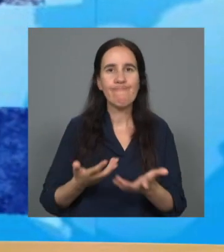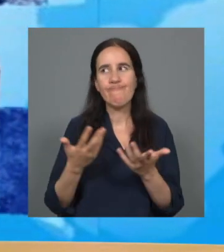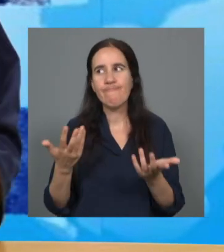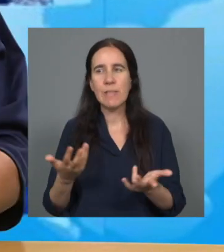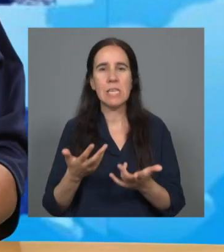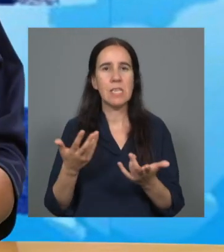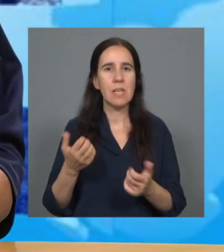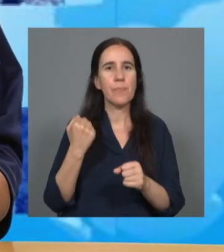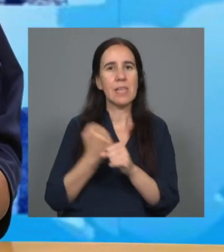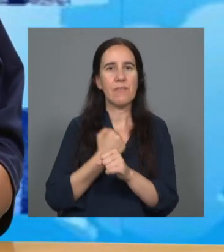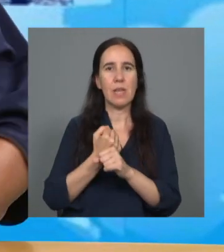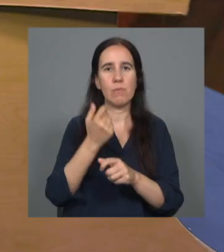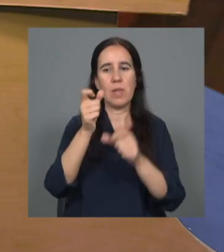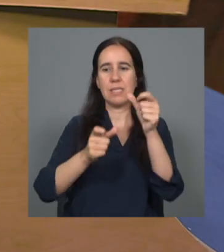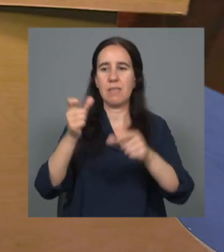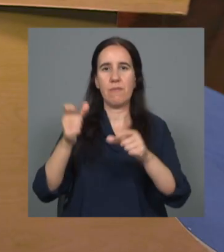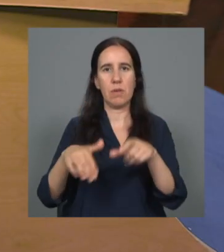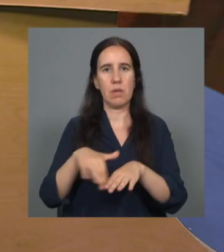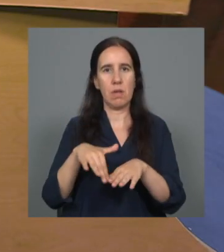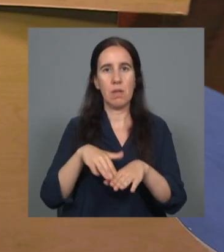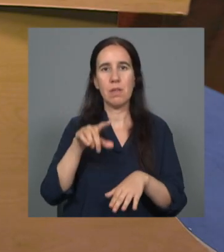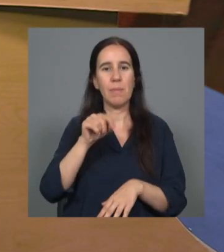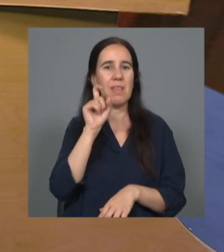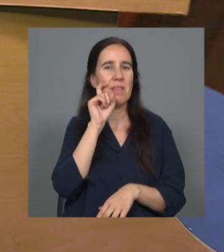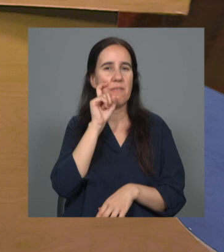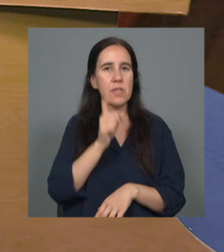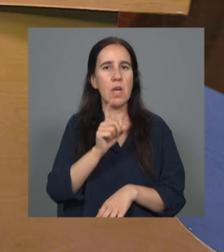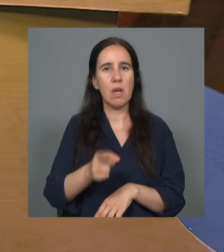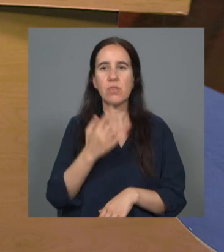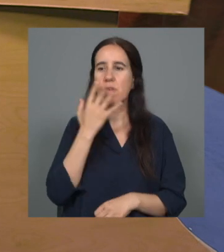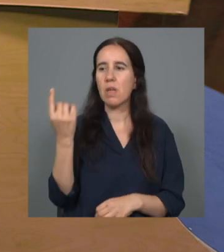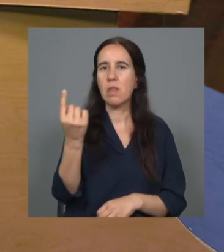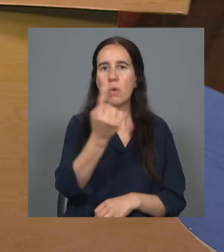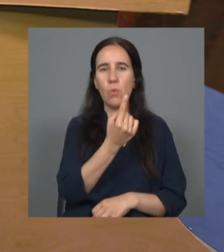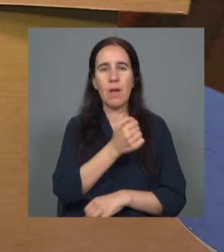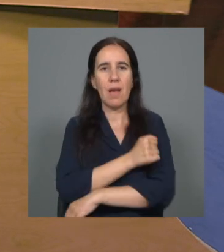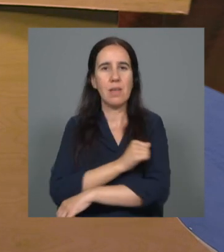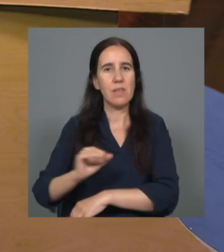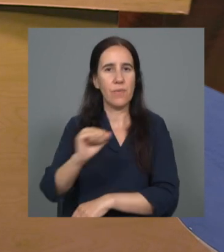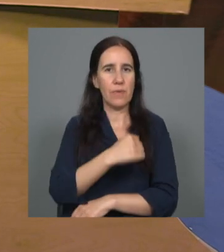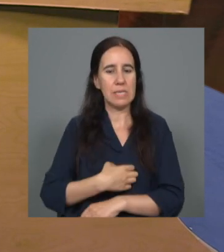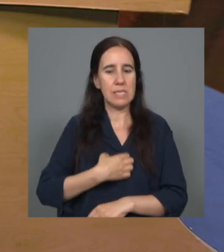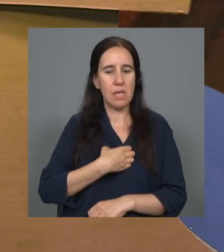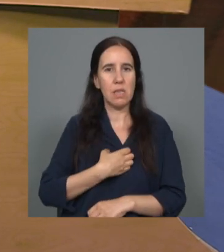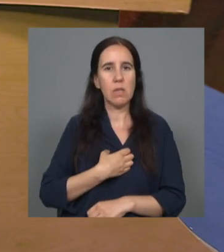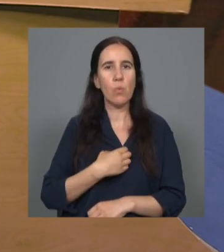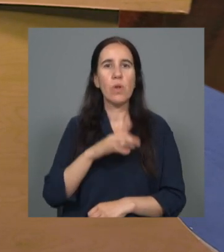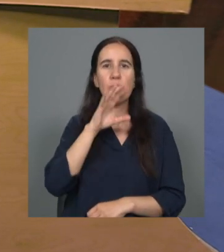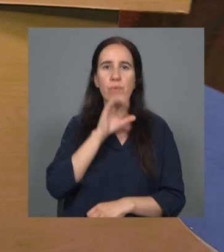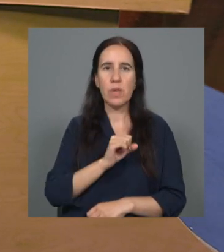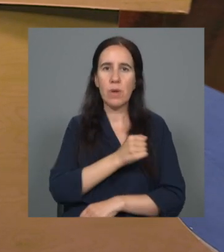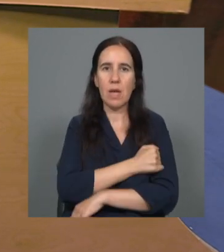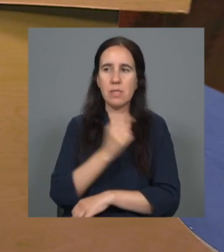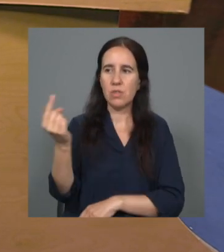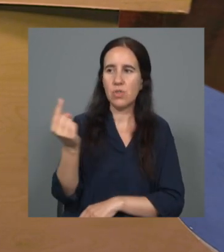da atividade cívica e da defesa daquilo que cada um sente em sua casa quando o filho chega à casa a